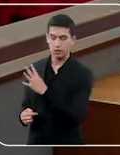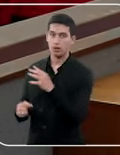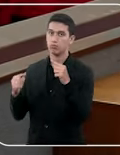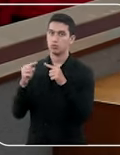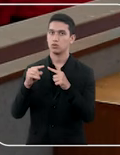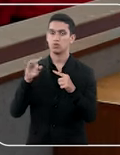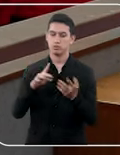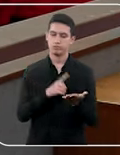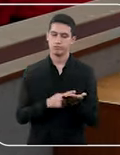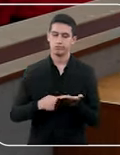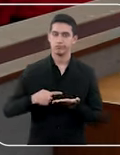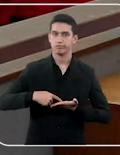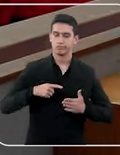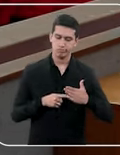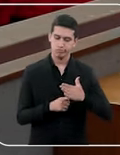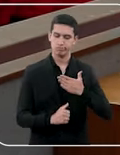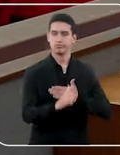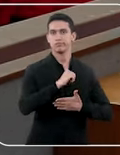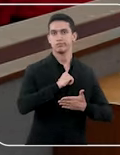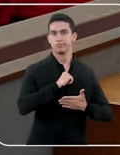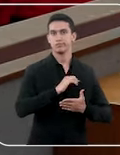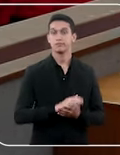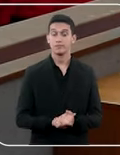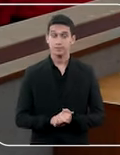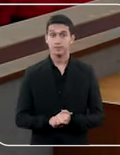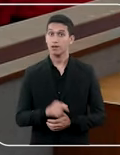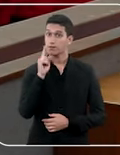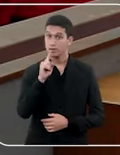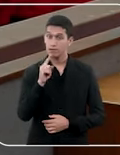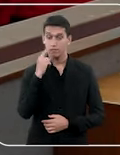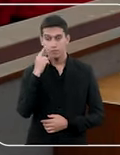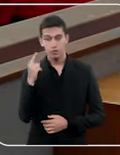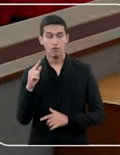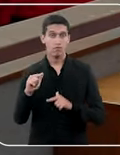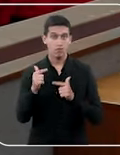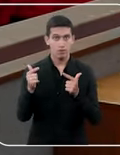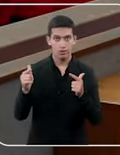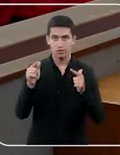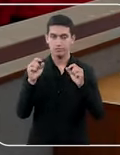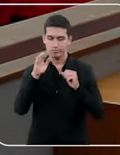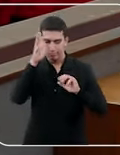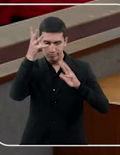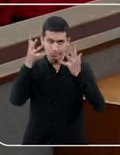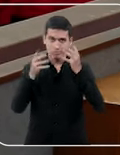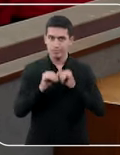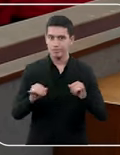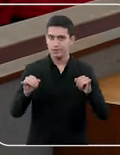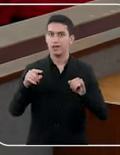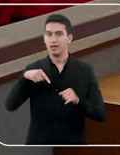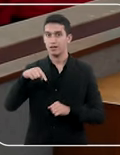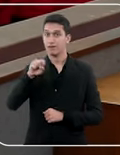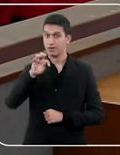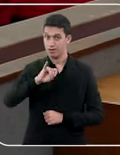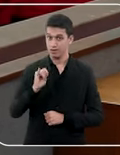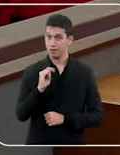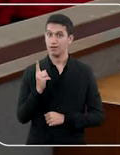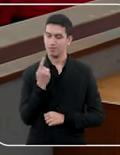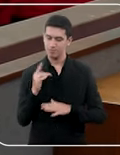acusação se baseou apenas em acordos de colaboração premiada. Você confere outras notícias no site do STJ